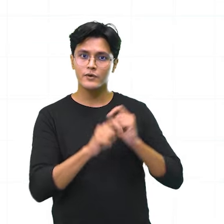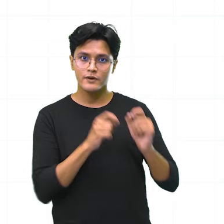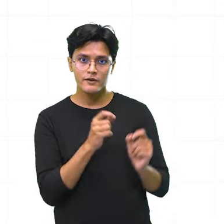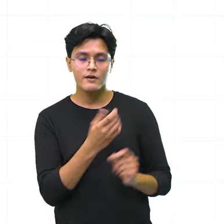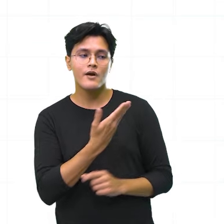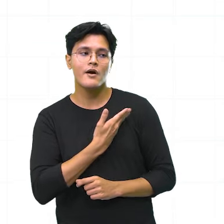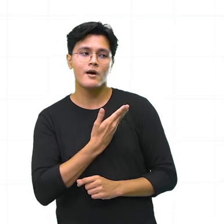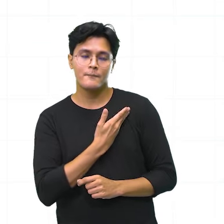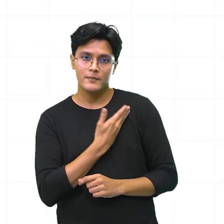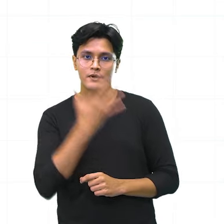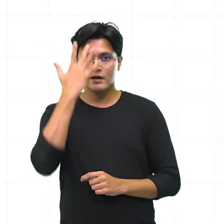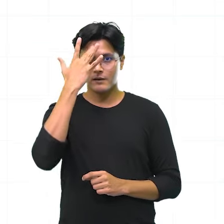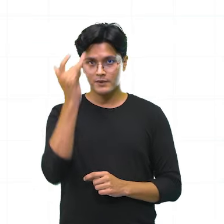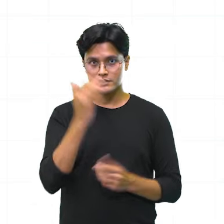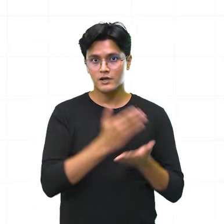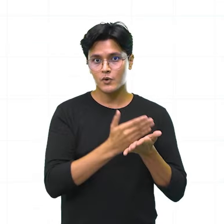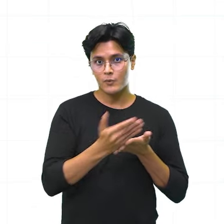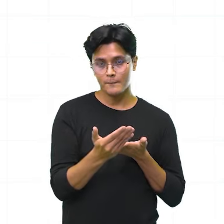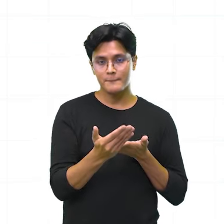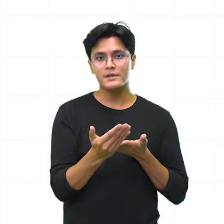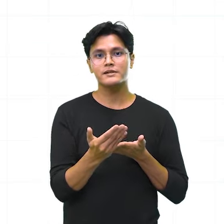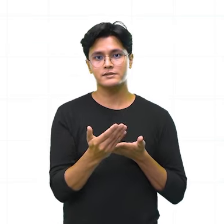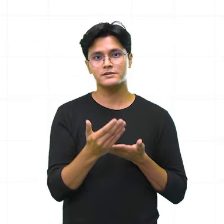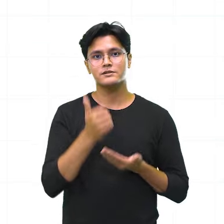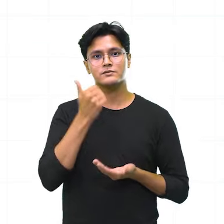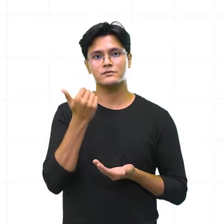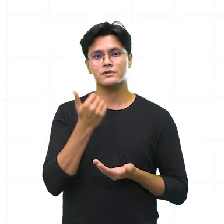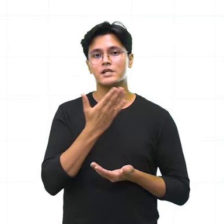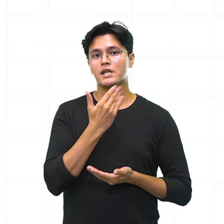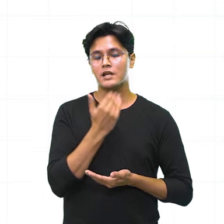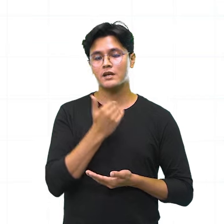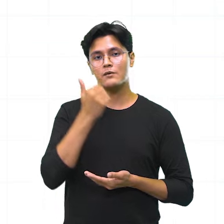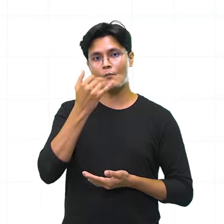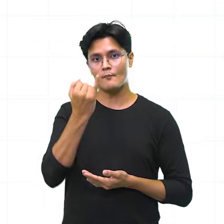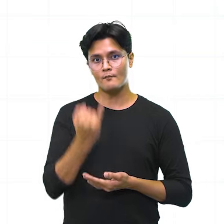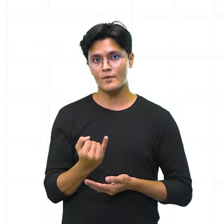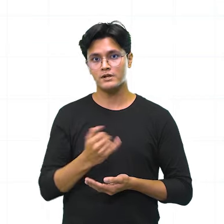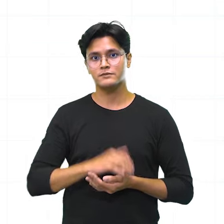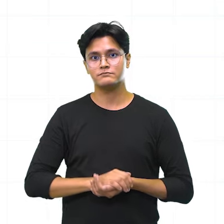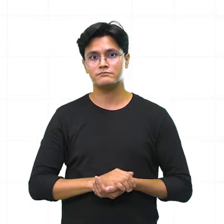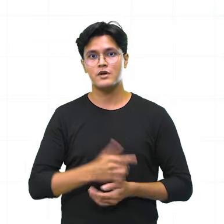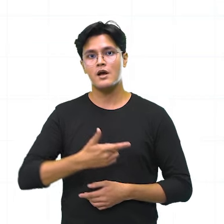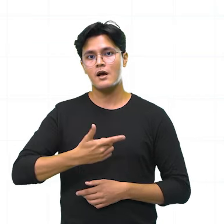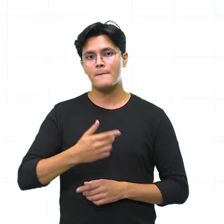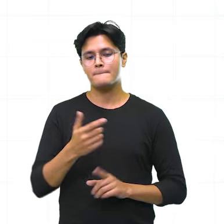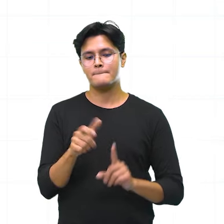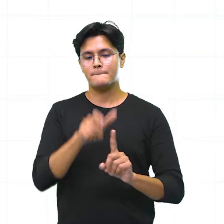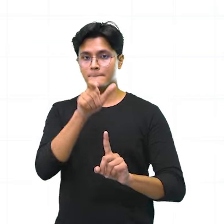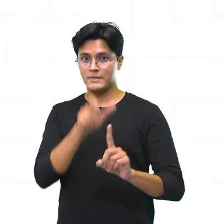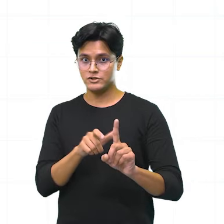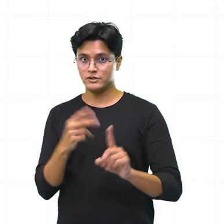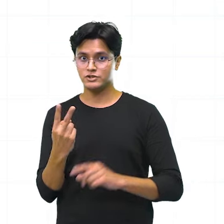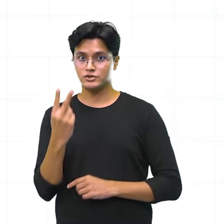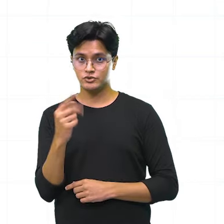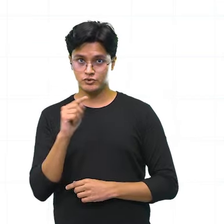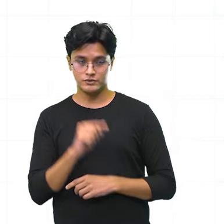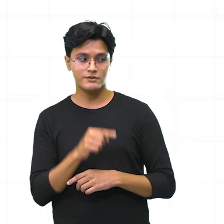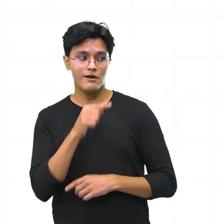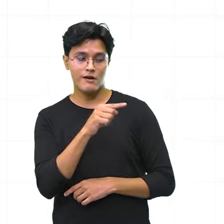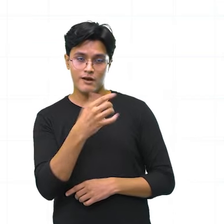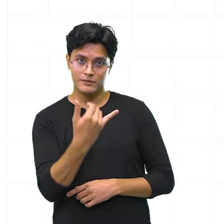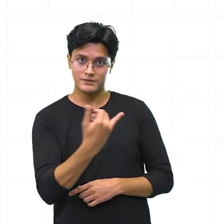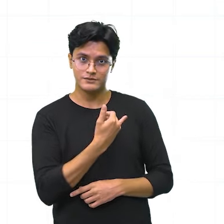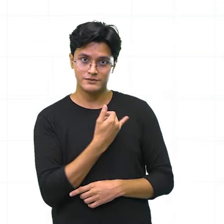amanhã eu começo a dieta. A primeira fala. E a segunda, da personagem 2. Ela disse que amanhã começa a